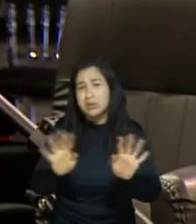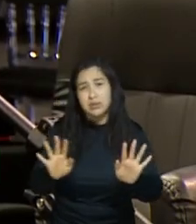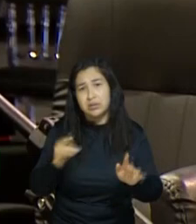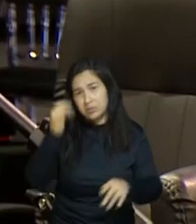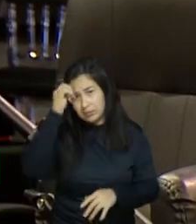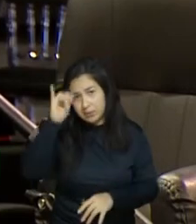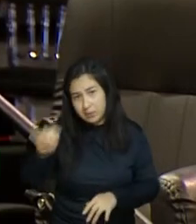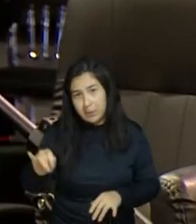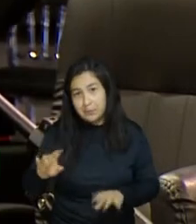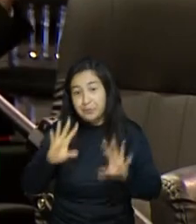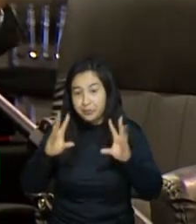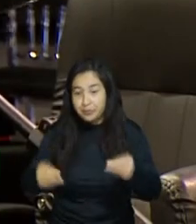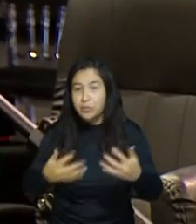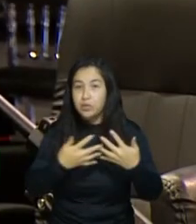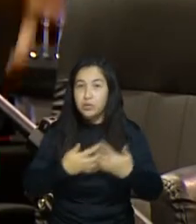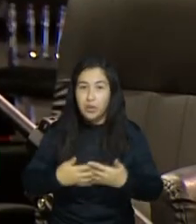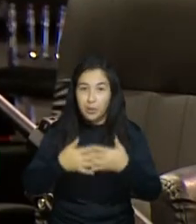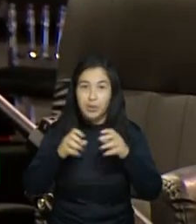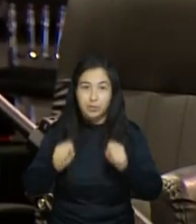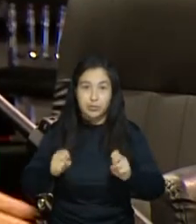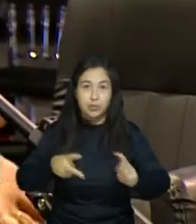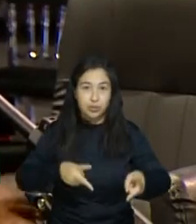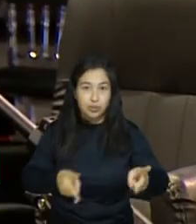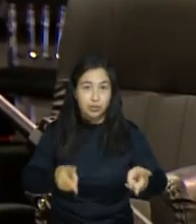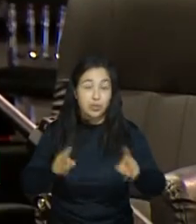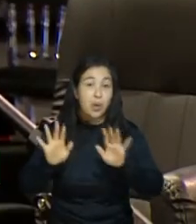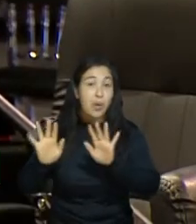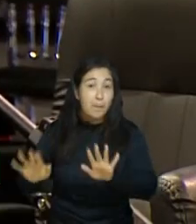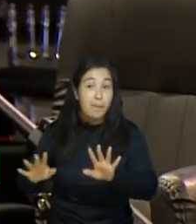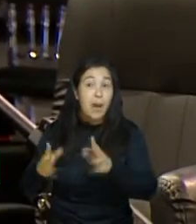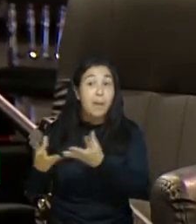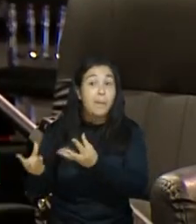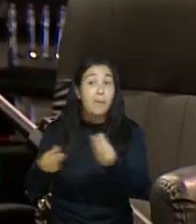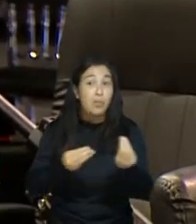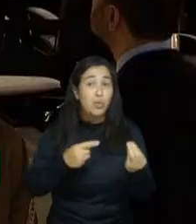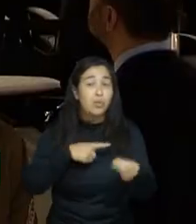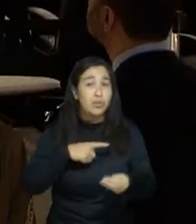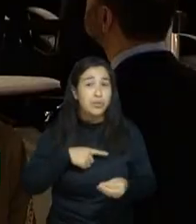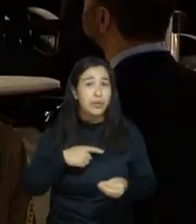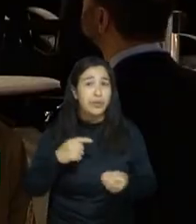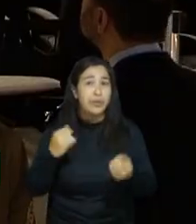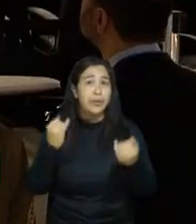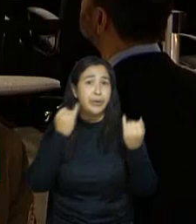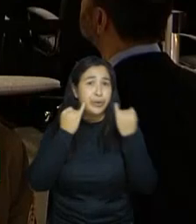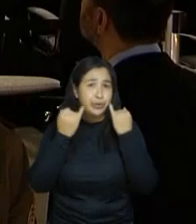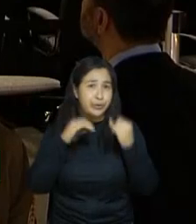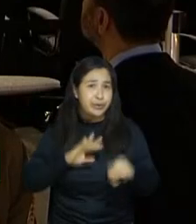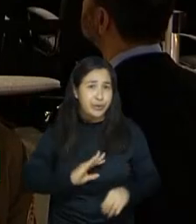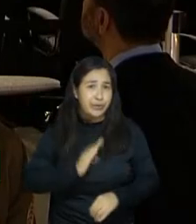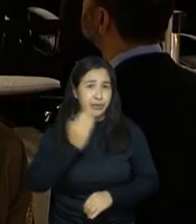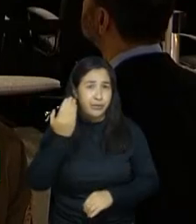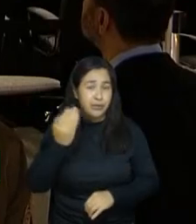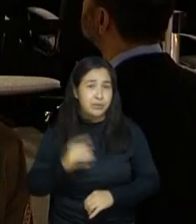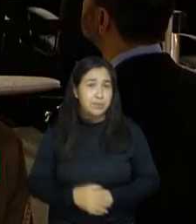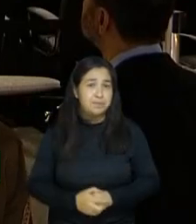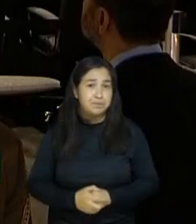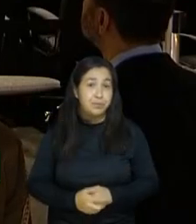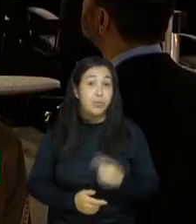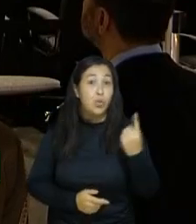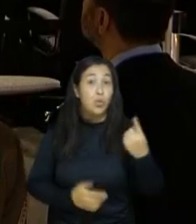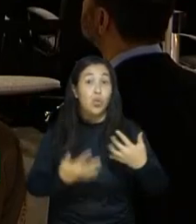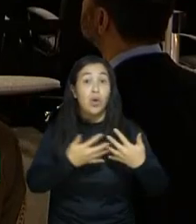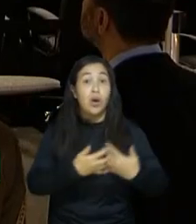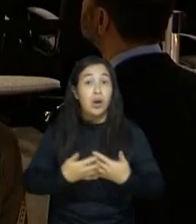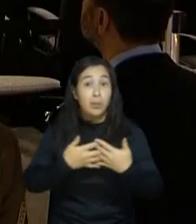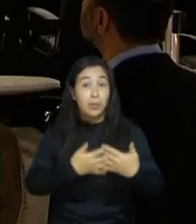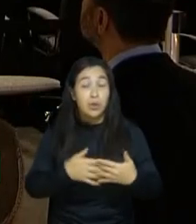todos os transportes. Mas a grande maioria do que está circulando por aí, infelizmente, é fake news. Teve um caminhão, deputado, um caminhão que prestava serviço para